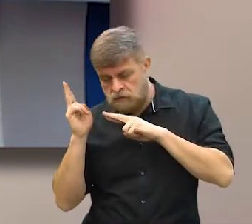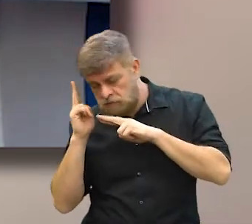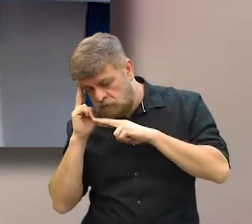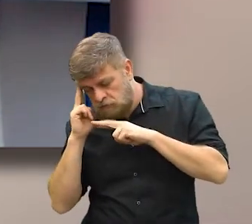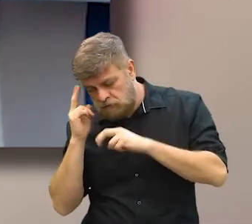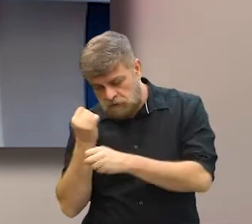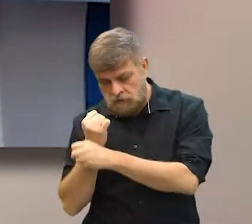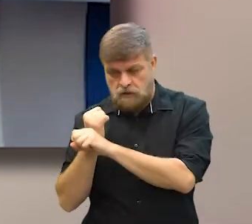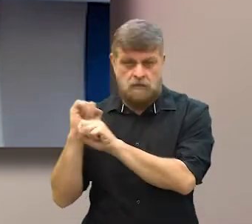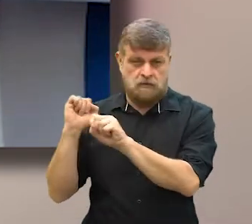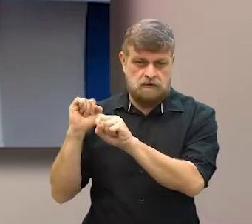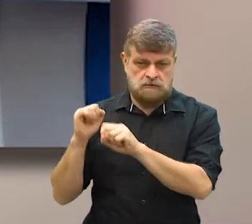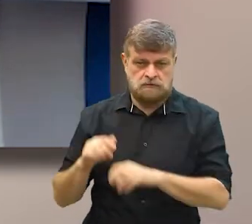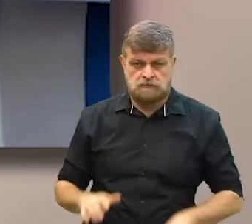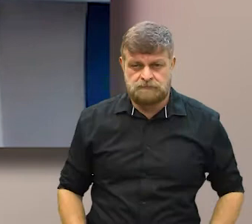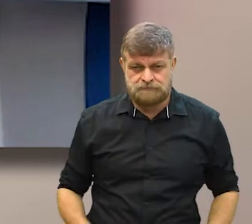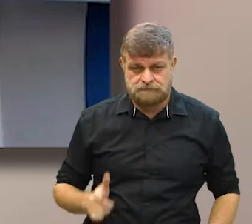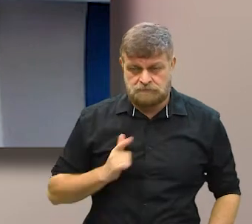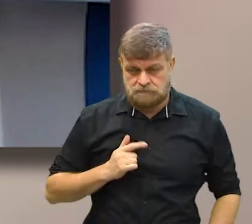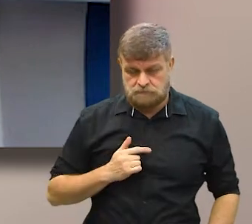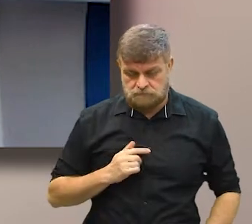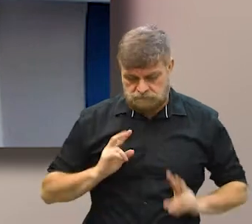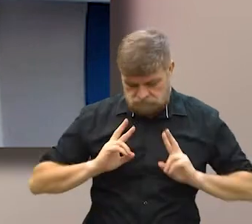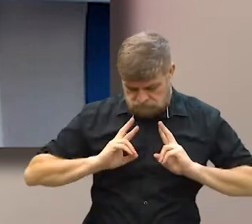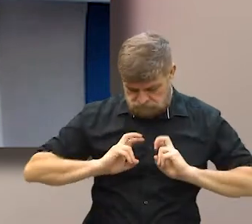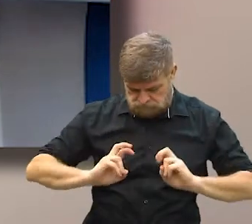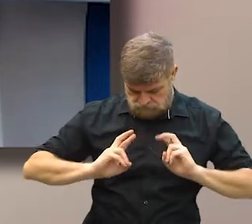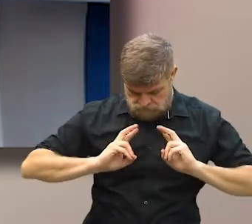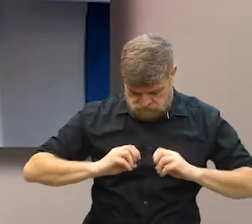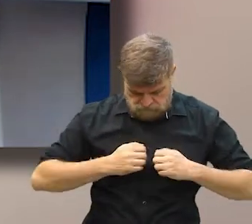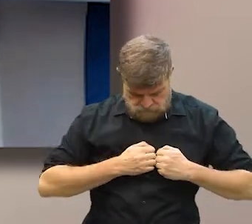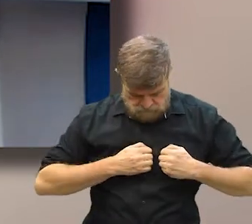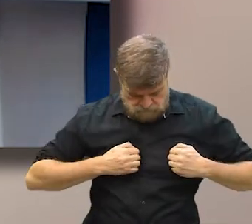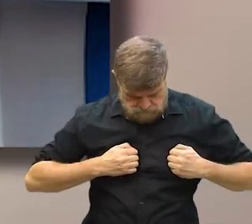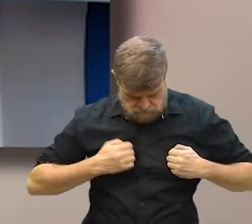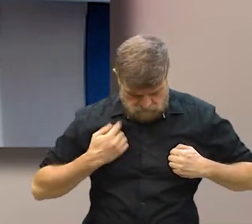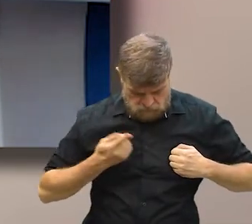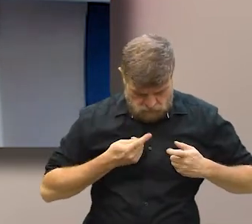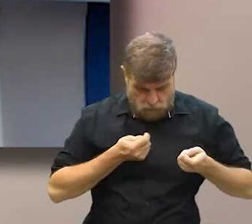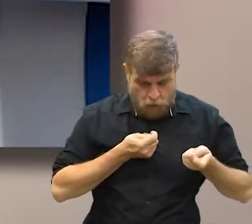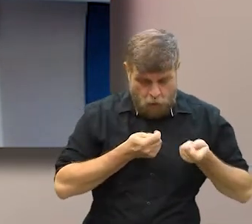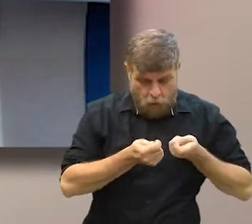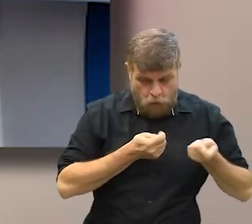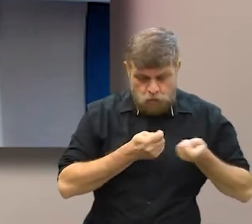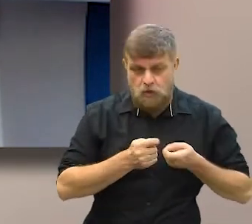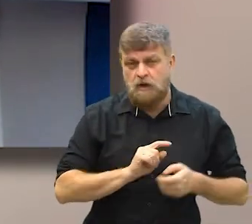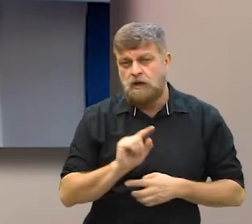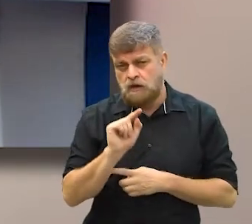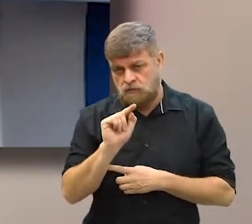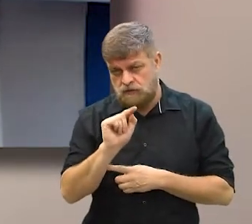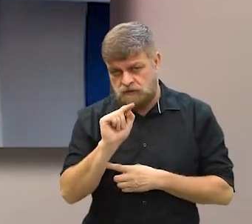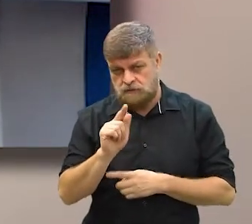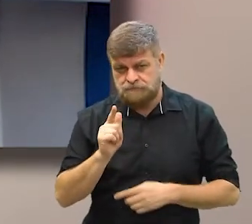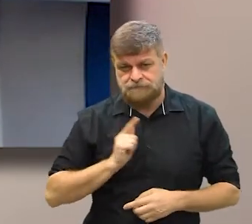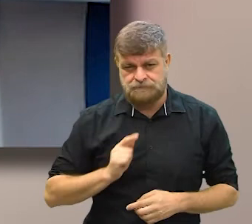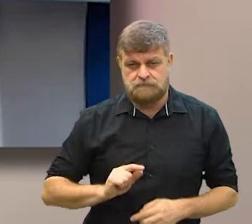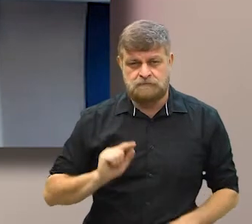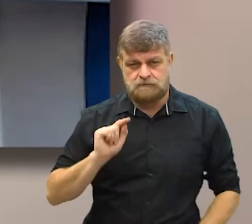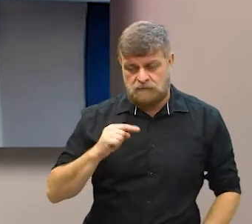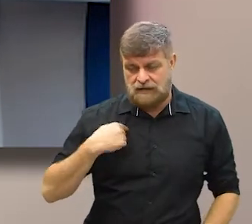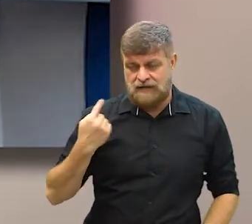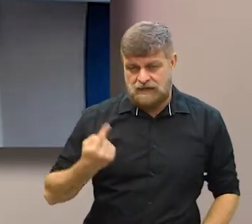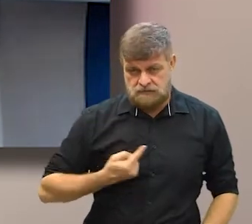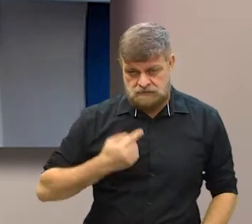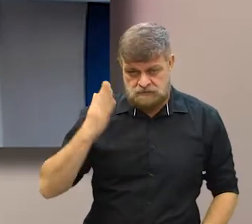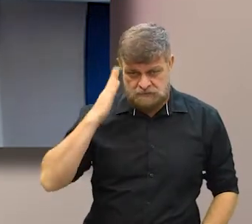É justamente olhar para as questões que estão no nosso controle. E se tem algo que,